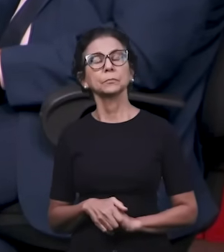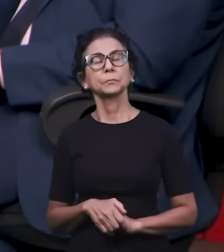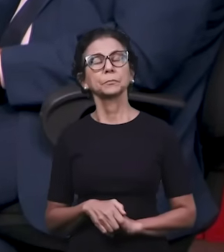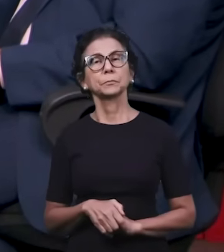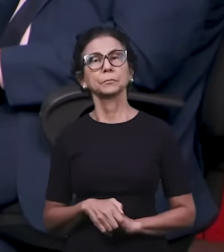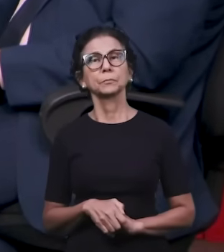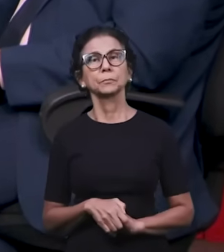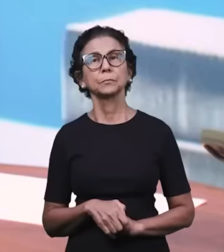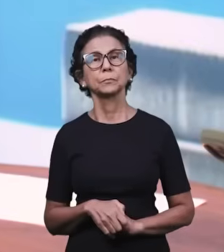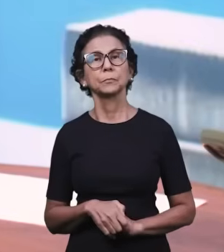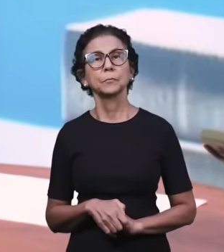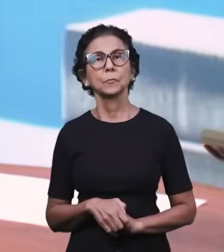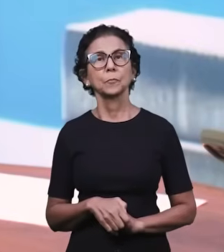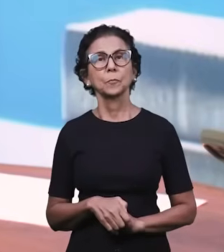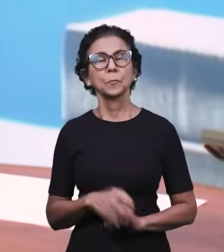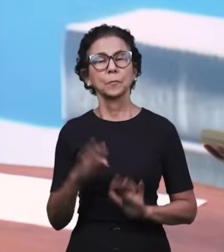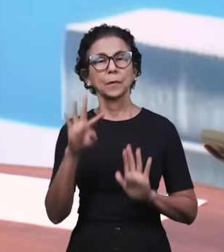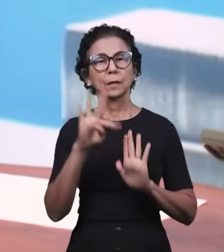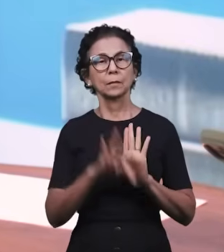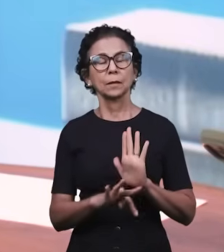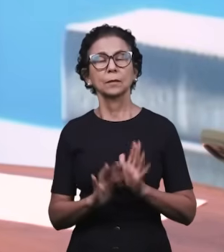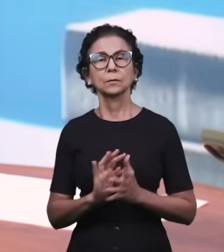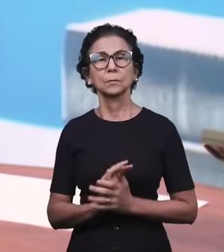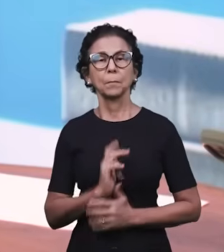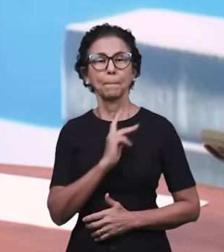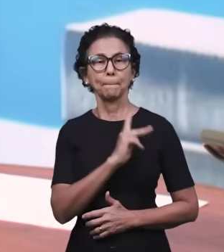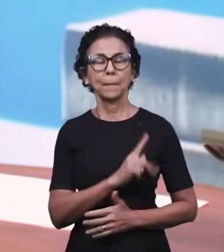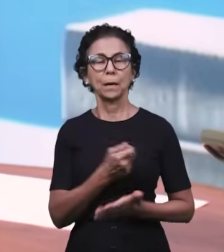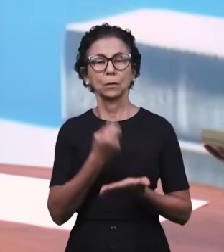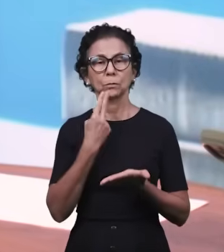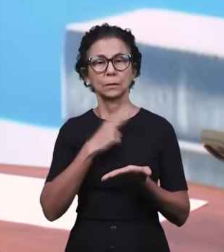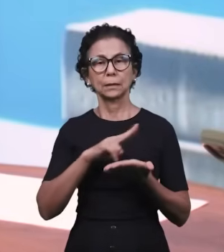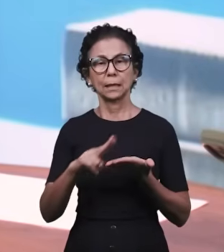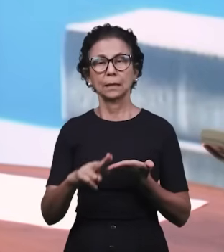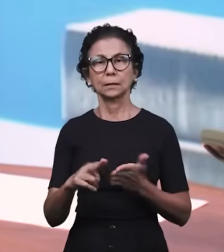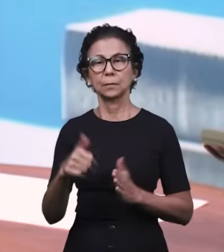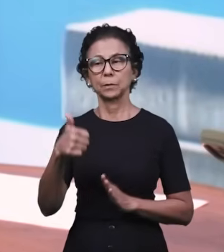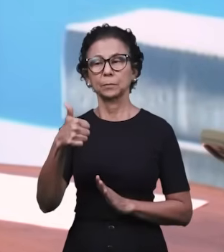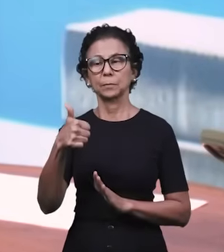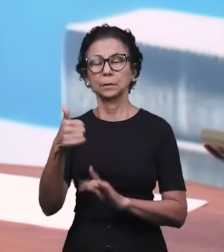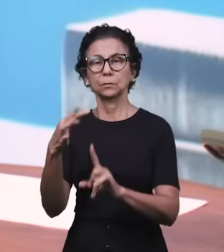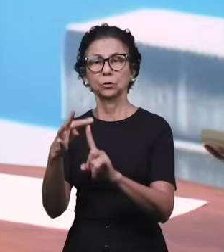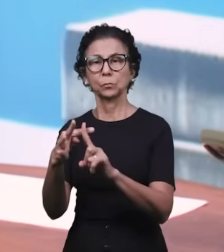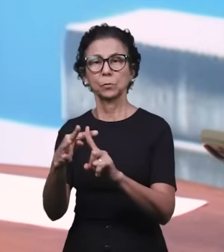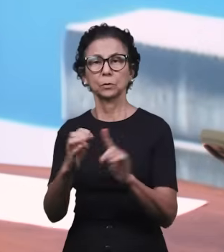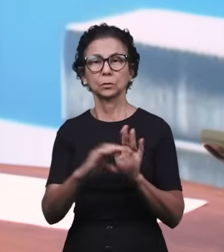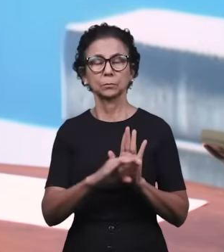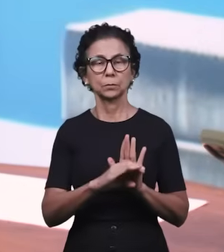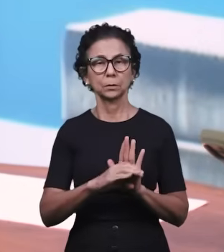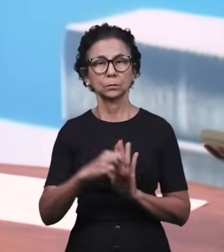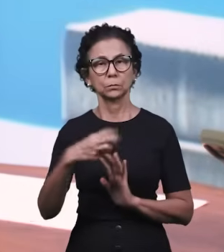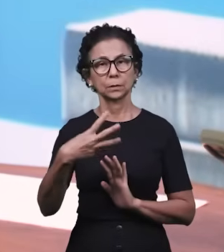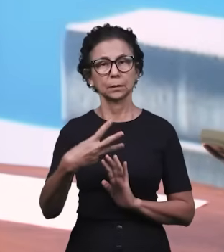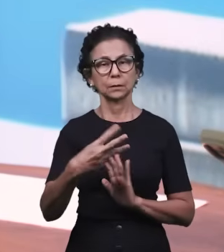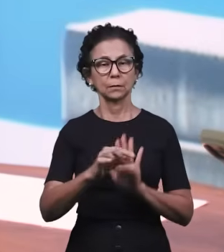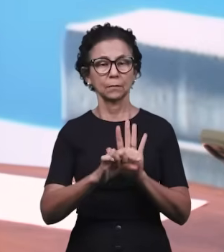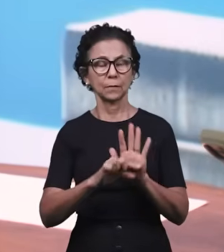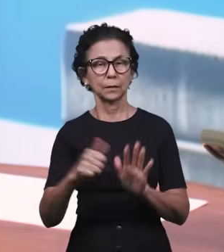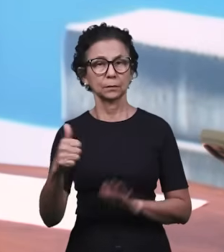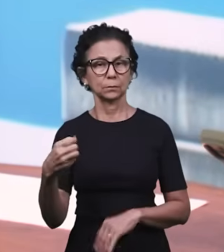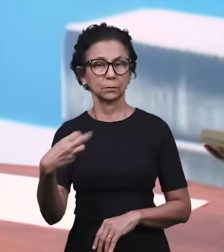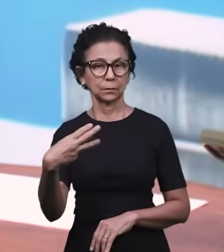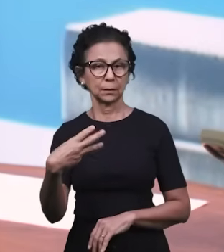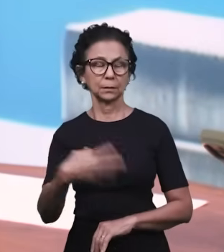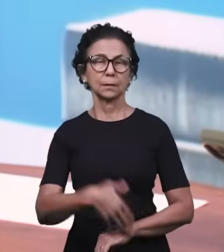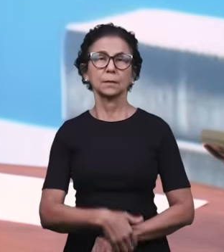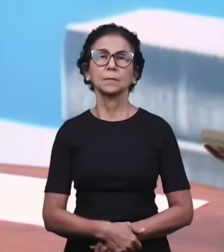disso, quando Paulo escreve em 1 Timóteo, capítulo 3 e verso 13.